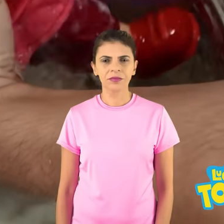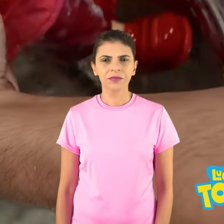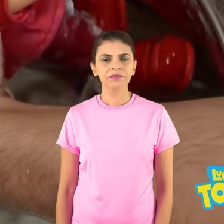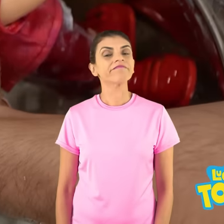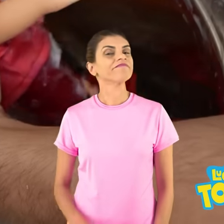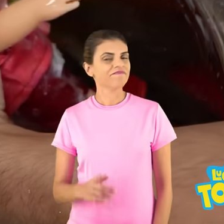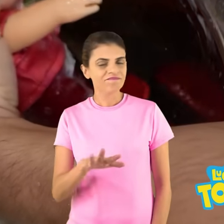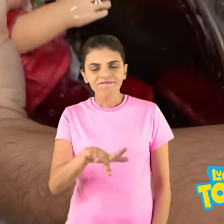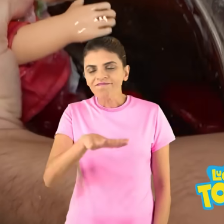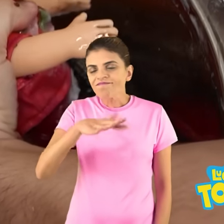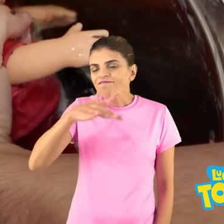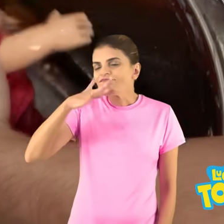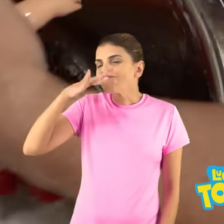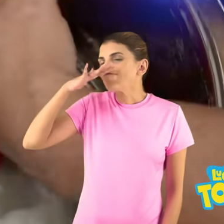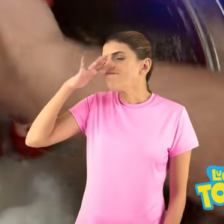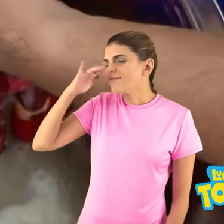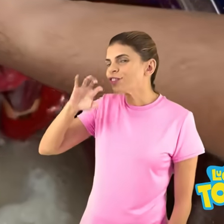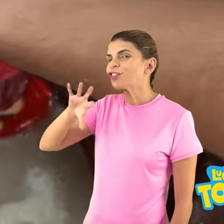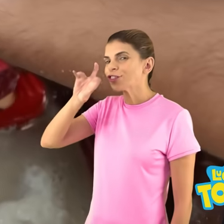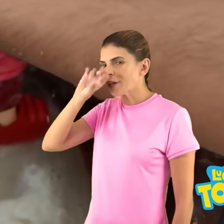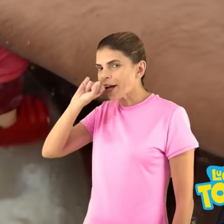Já tá ficando cheirosa.